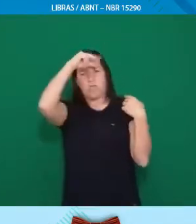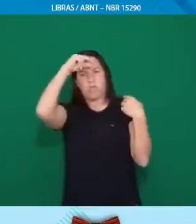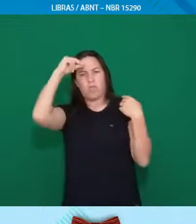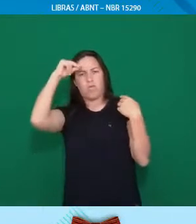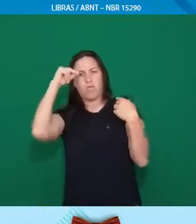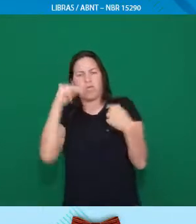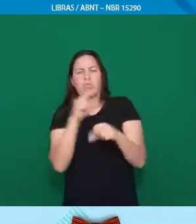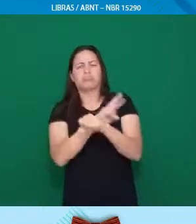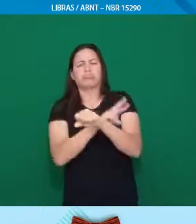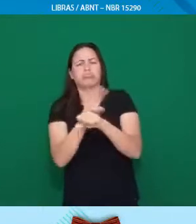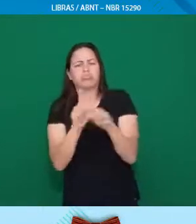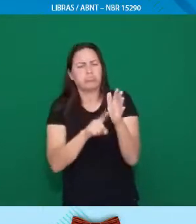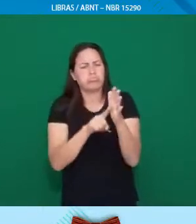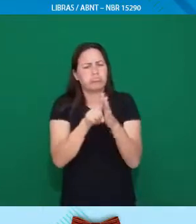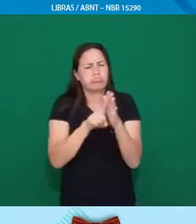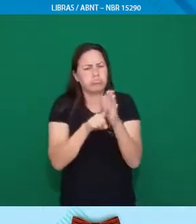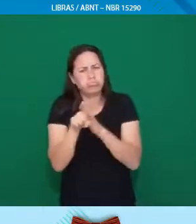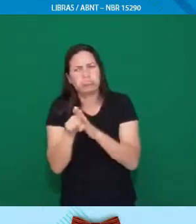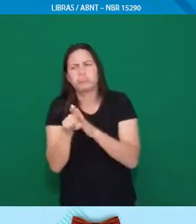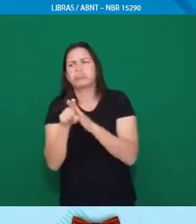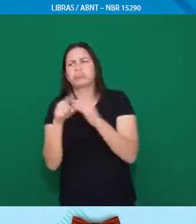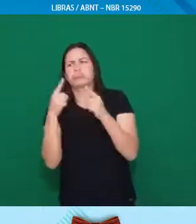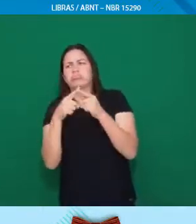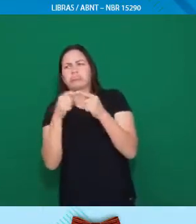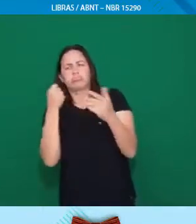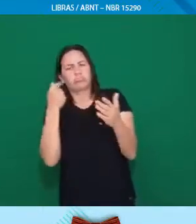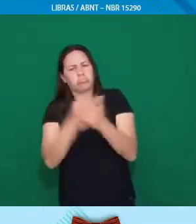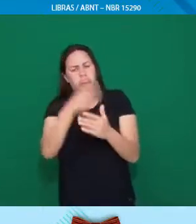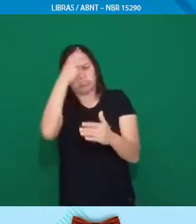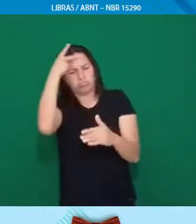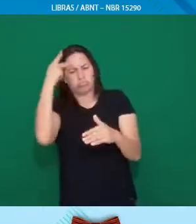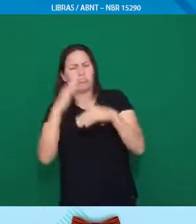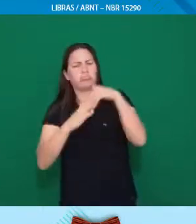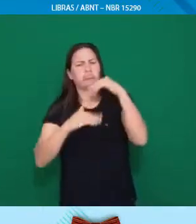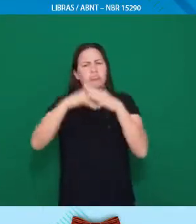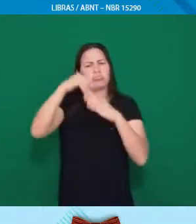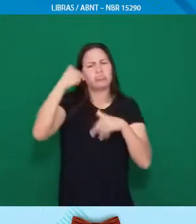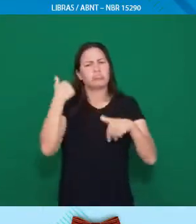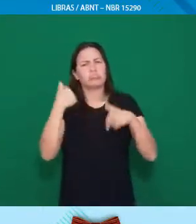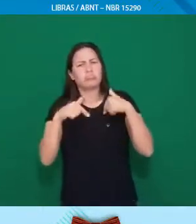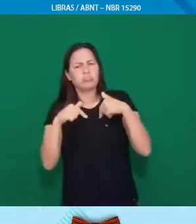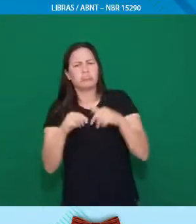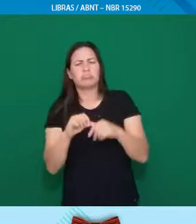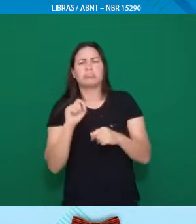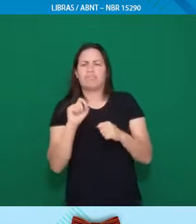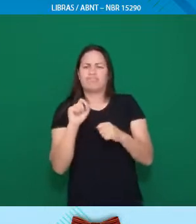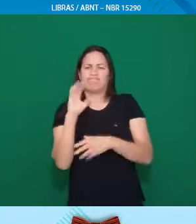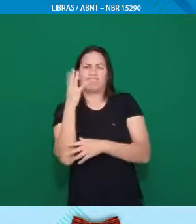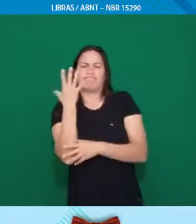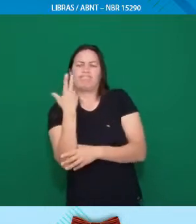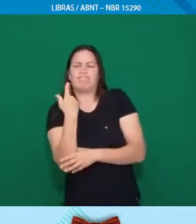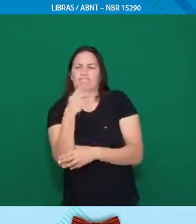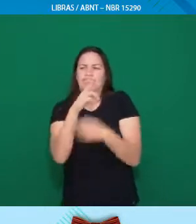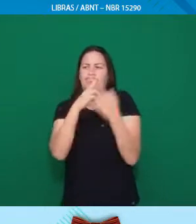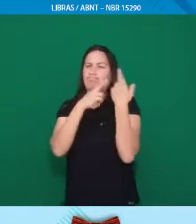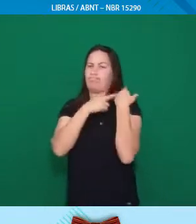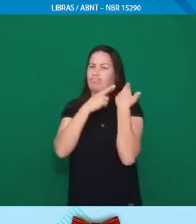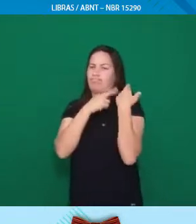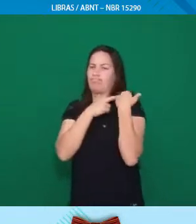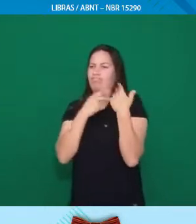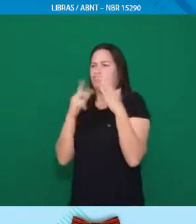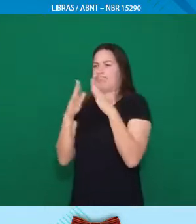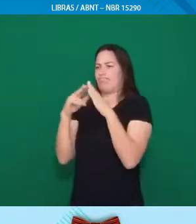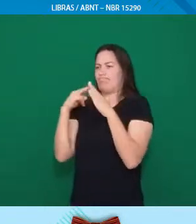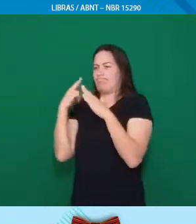executivo aumente ou a fiscalização contrato e mais pessoas para fazer esse trabalho que daí a nossa parte nós